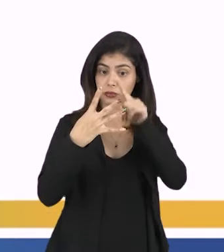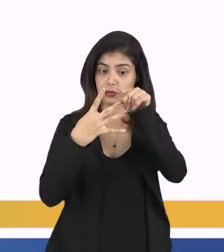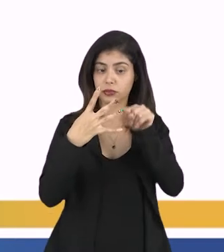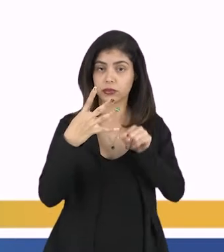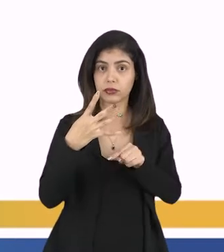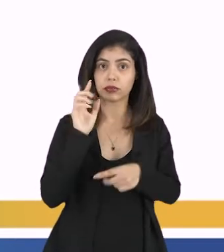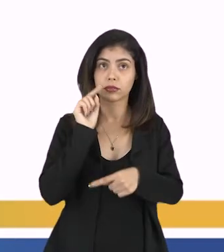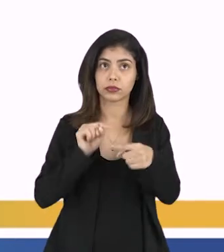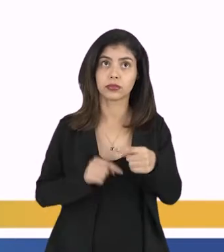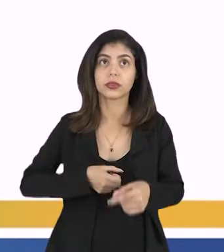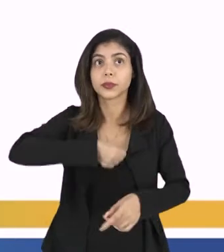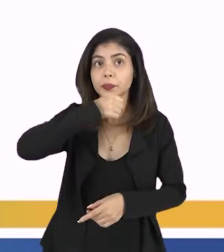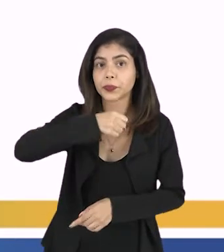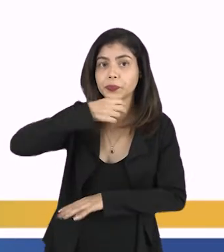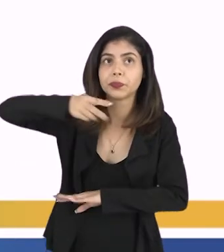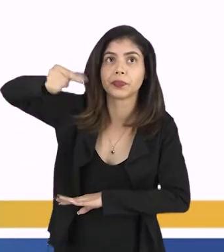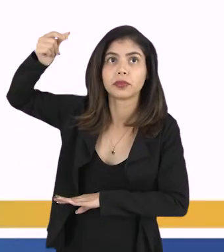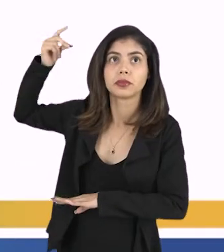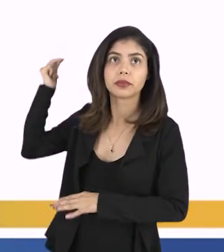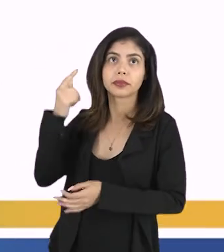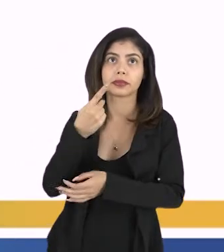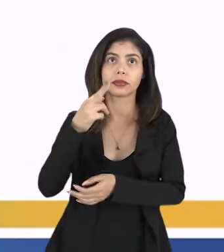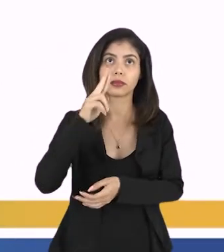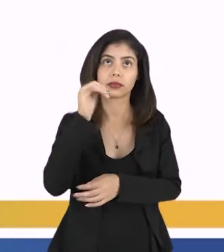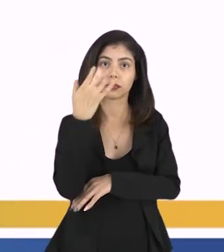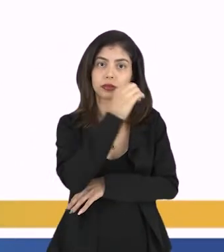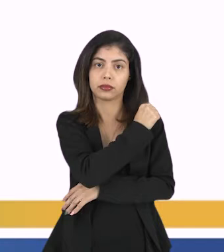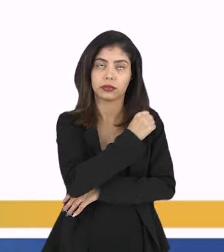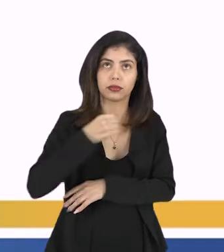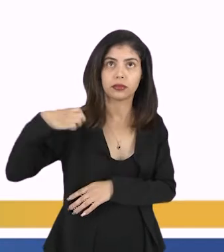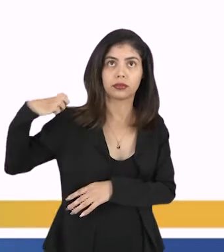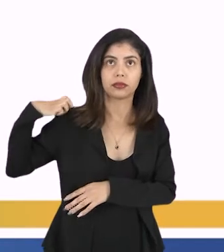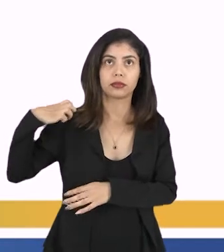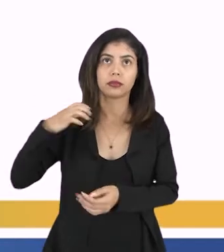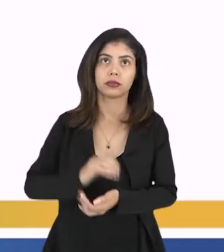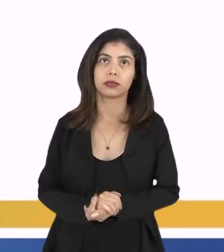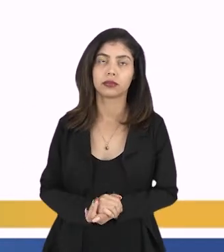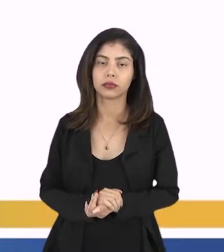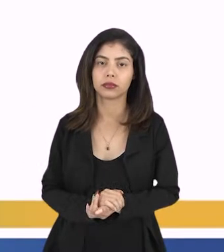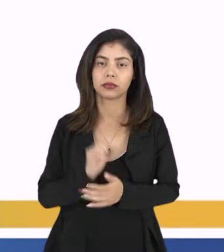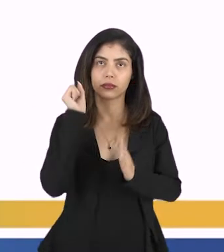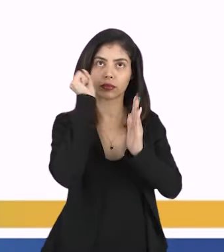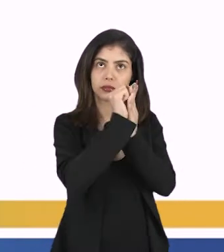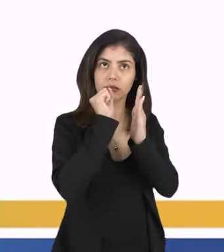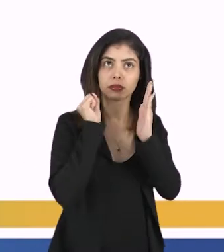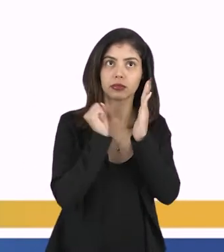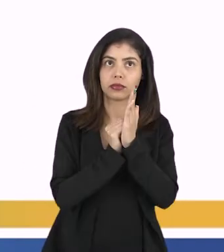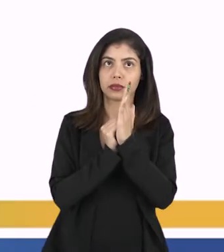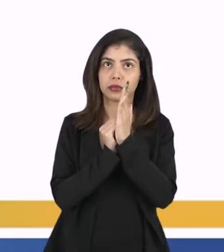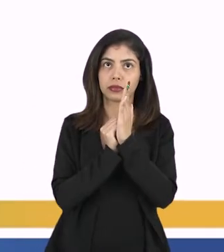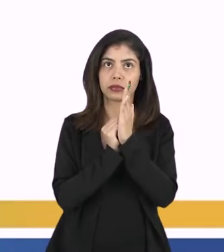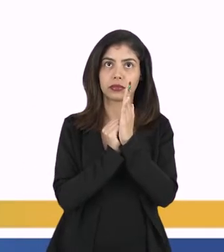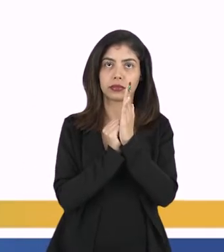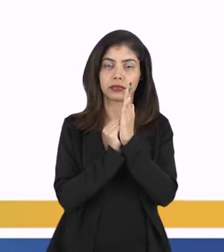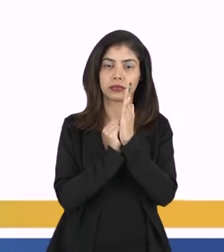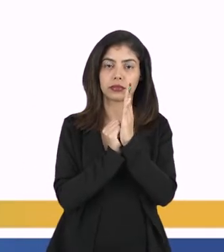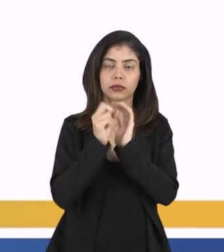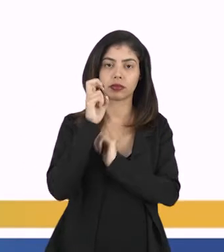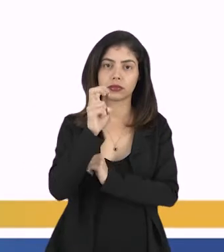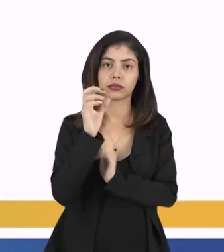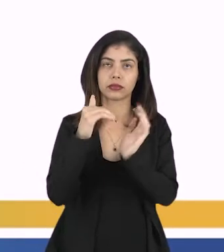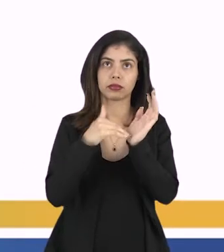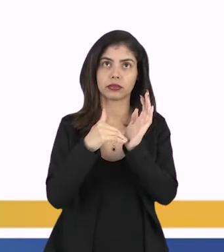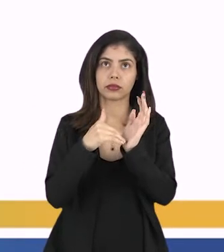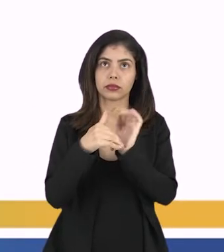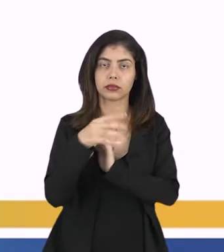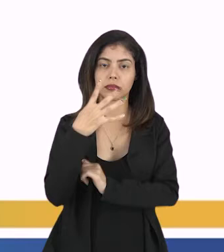períodos. A filosofia antiga, que vai do pré-socrático, né? E aí os pré-socráticos vão estar aí do século V